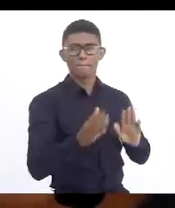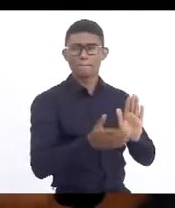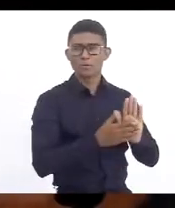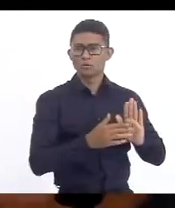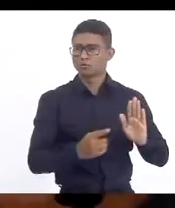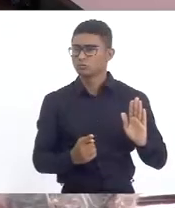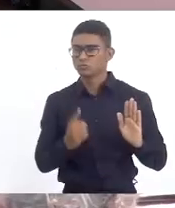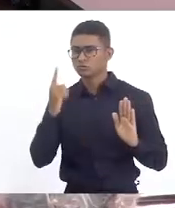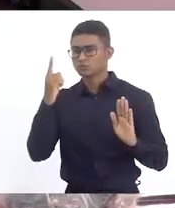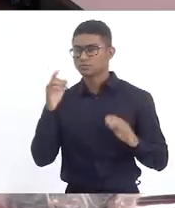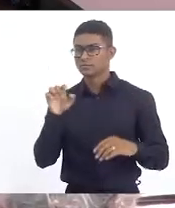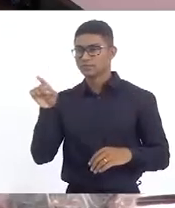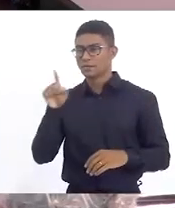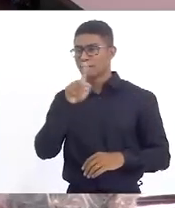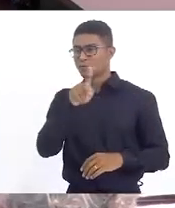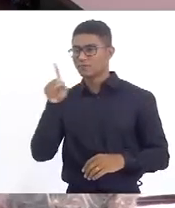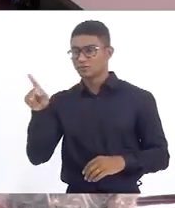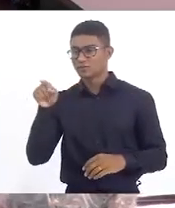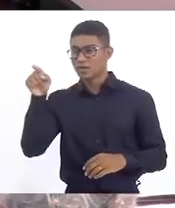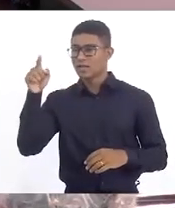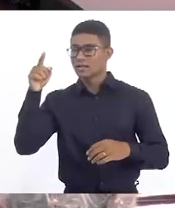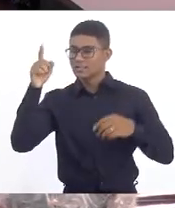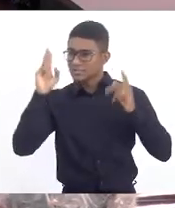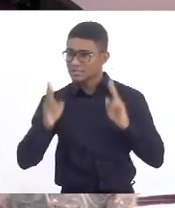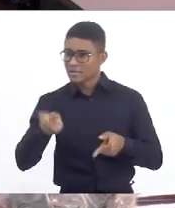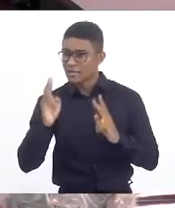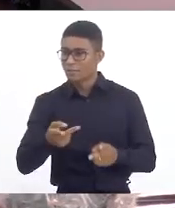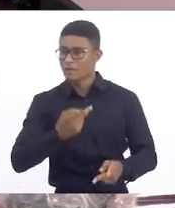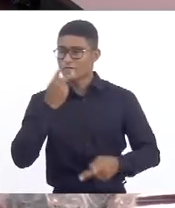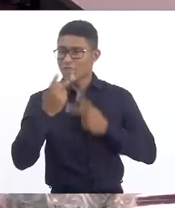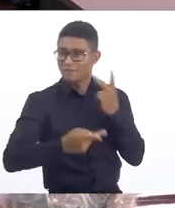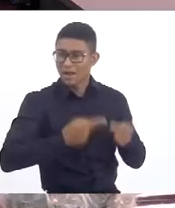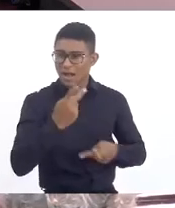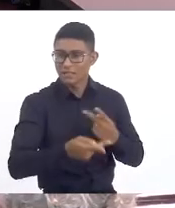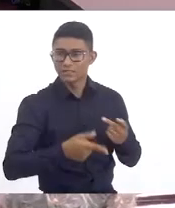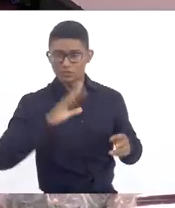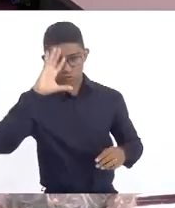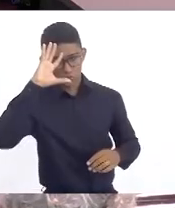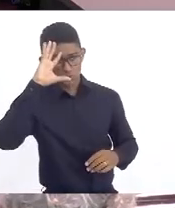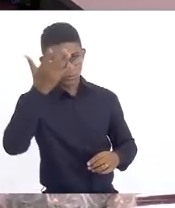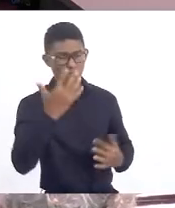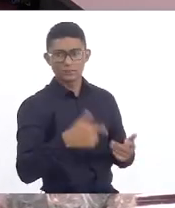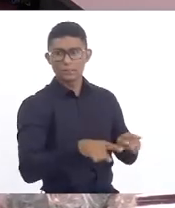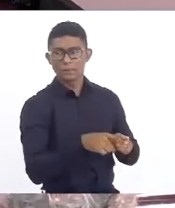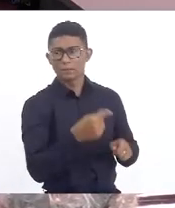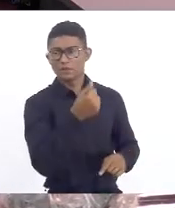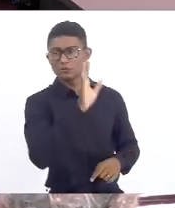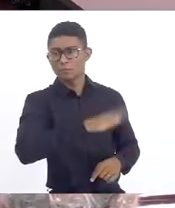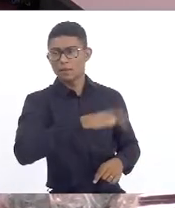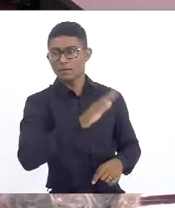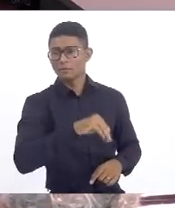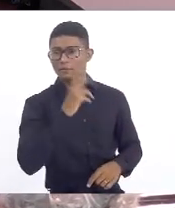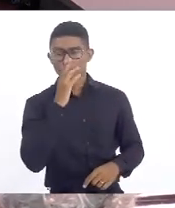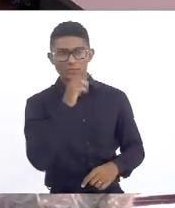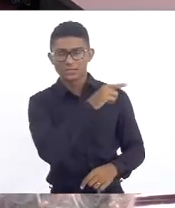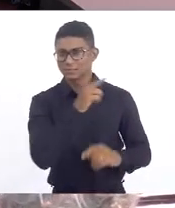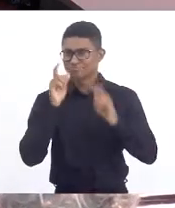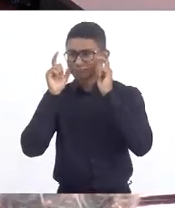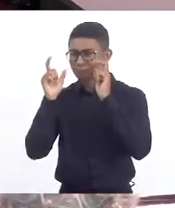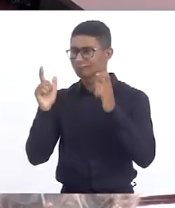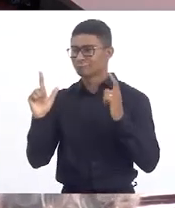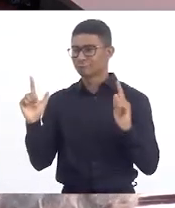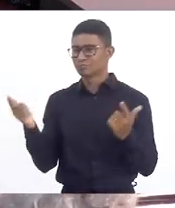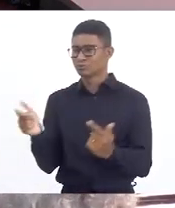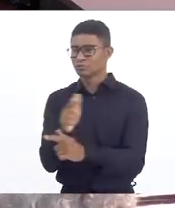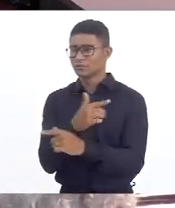professor Adacto cansa de apresentar aqui soluções viáveis e mais baratas, mas não interessa para a empresa. O professor Canedo,